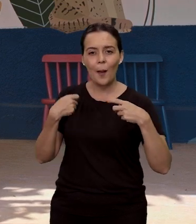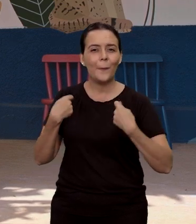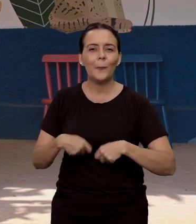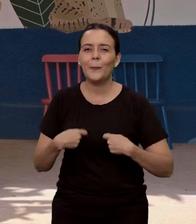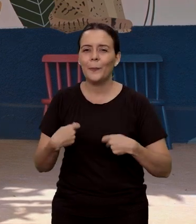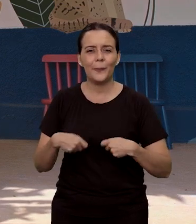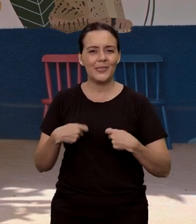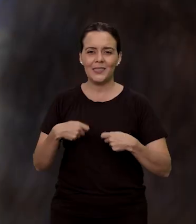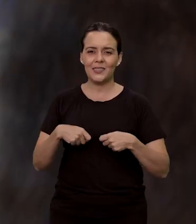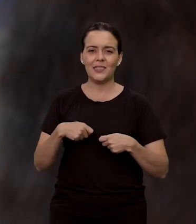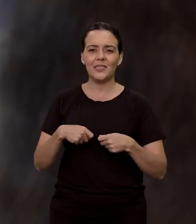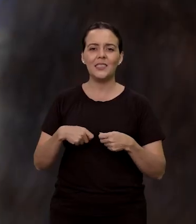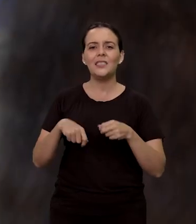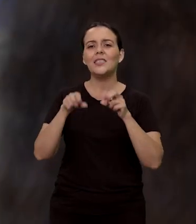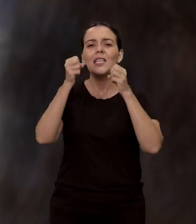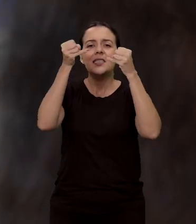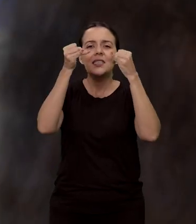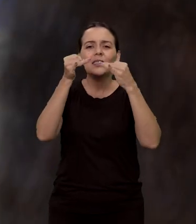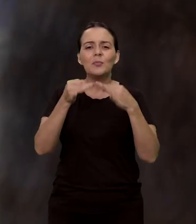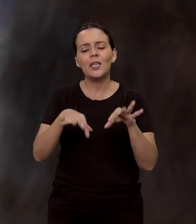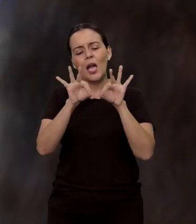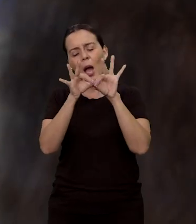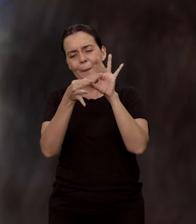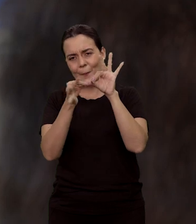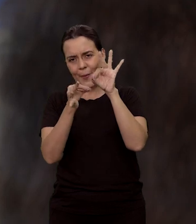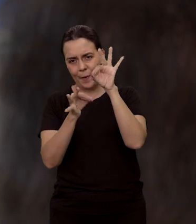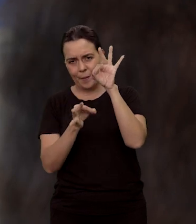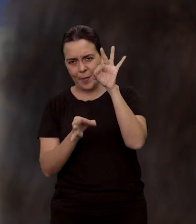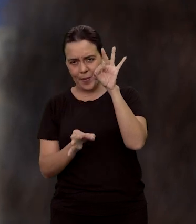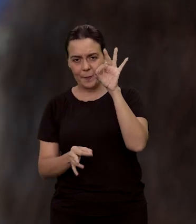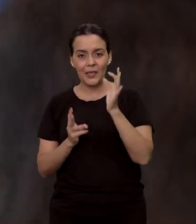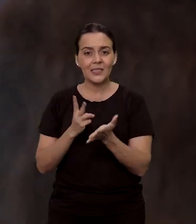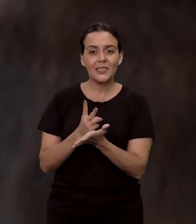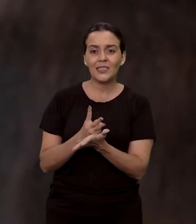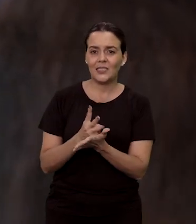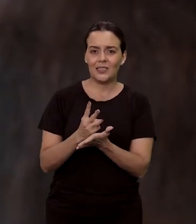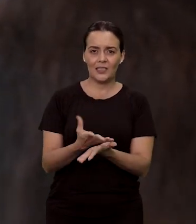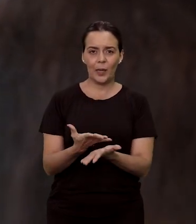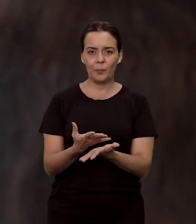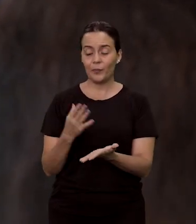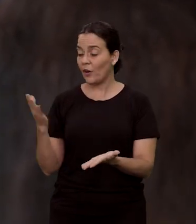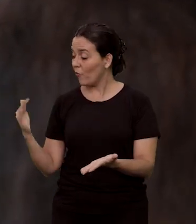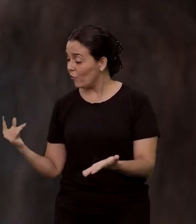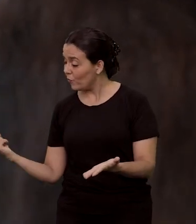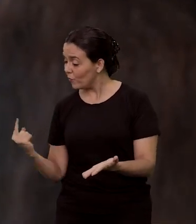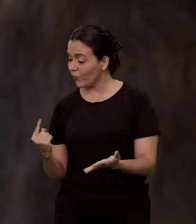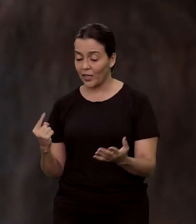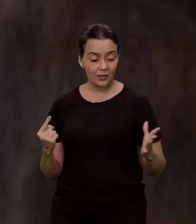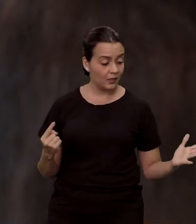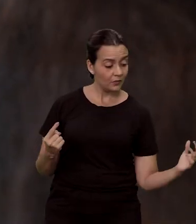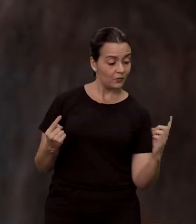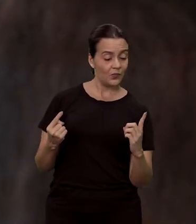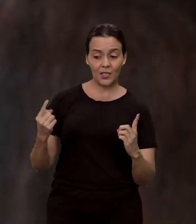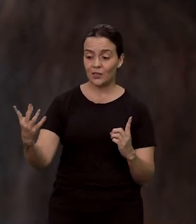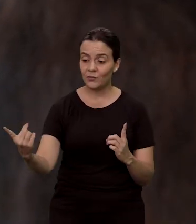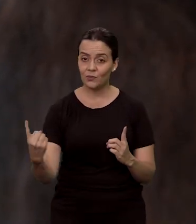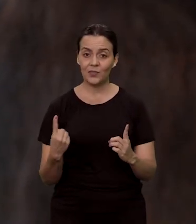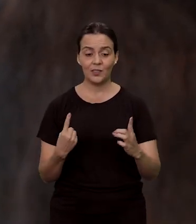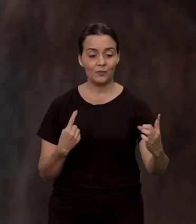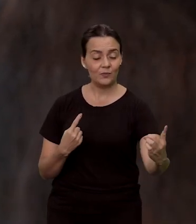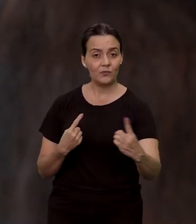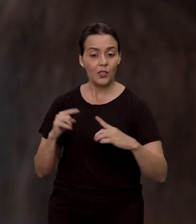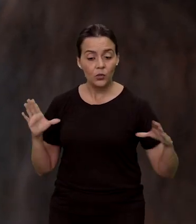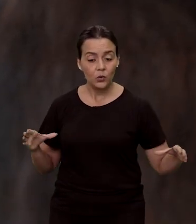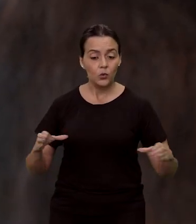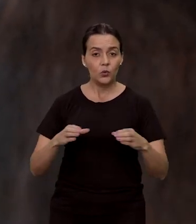precisa fomentar novas narrativas, né? Nesse espaço de ampliar as vozes de lideranças que já estão há muito